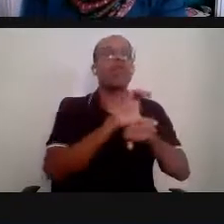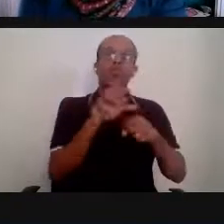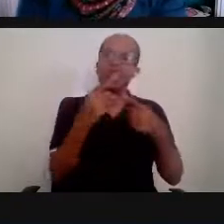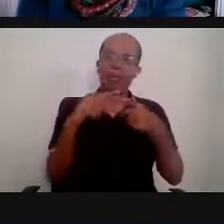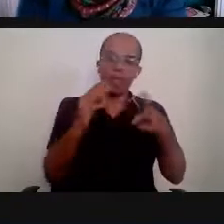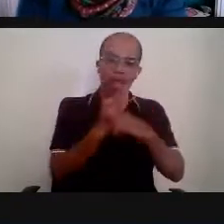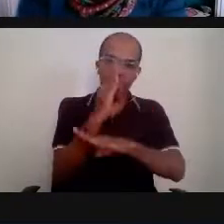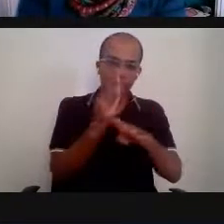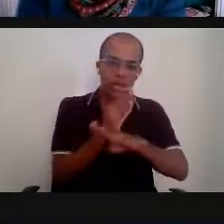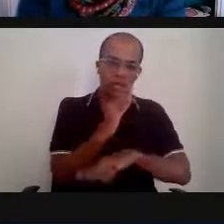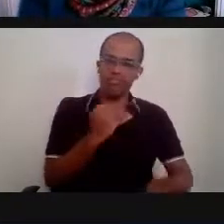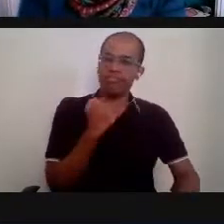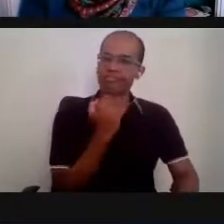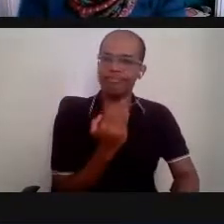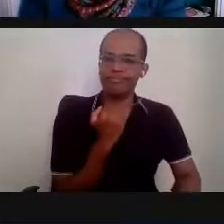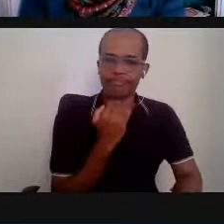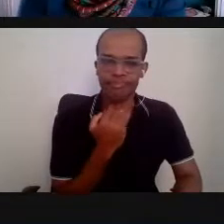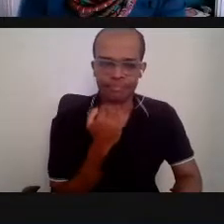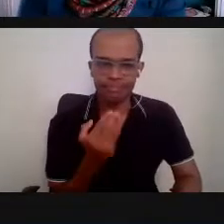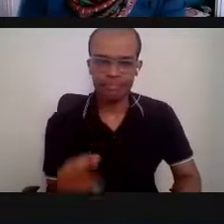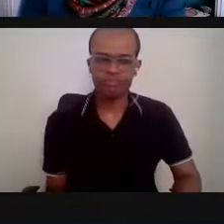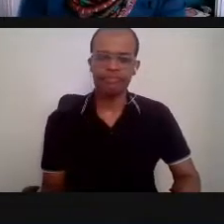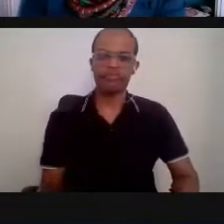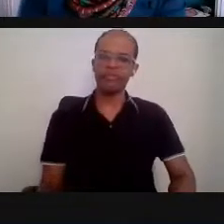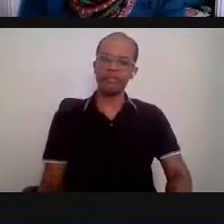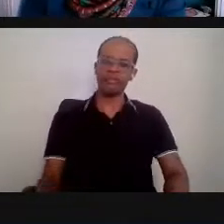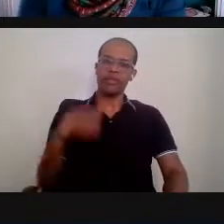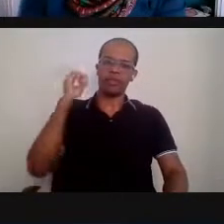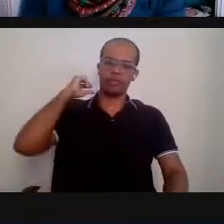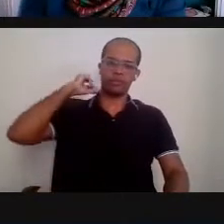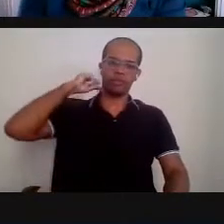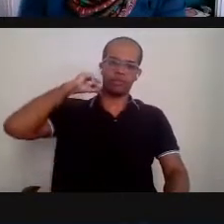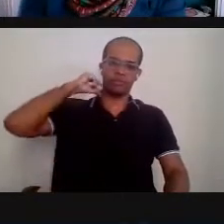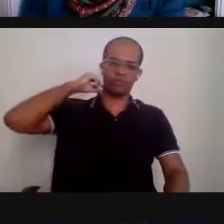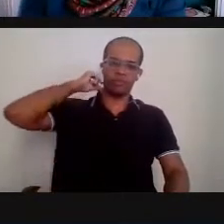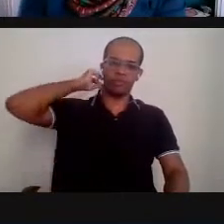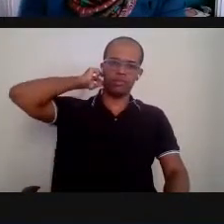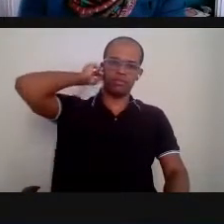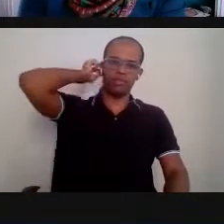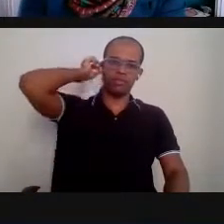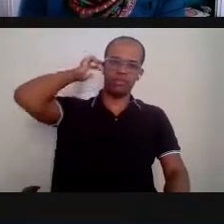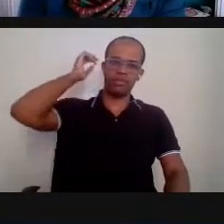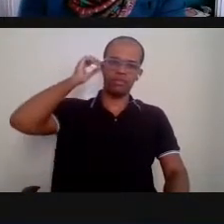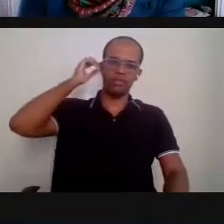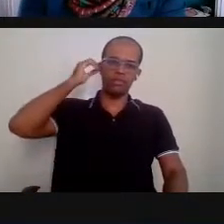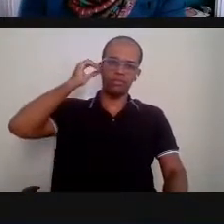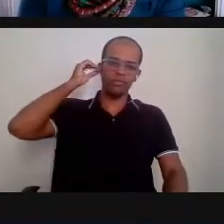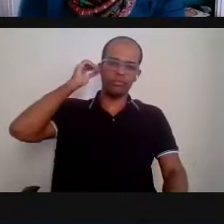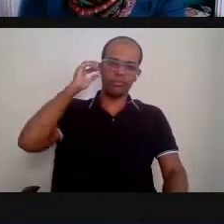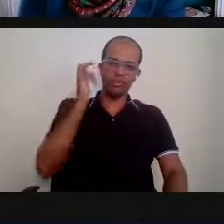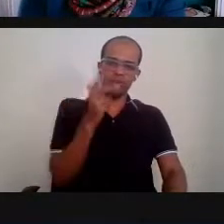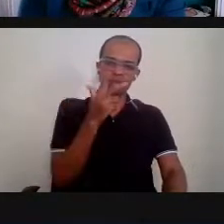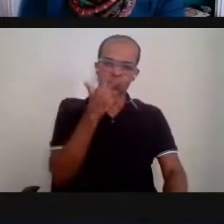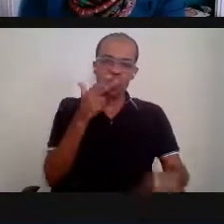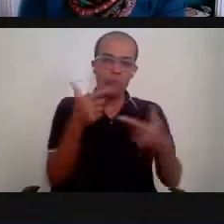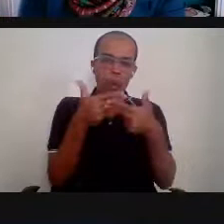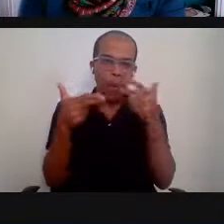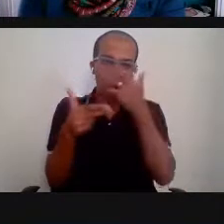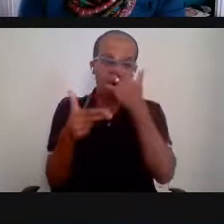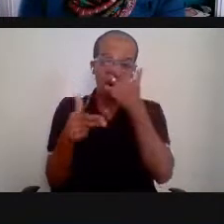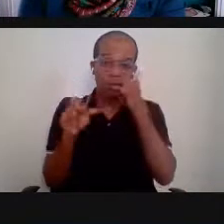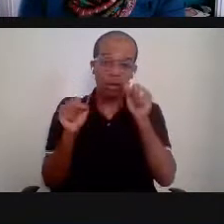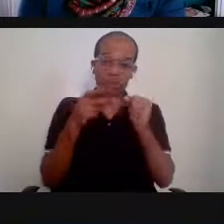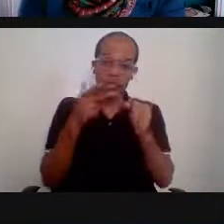de diploma. Acho que um ponto que a Camila talvez tenha tocado é que as pessoas só podem